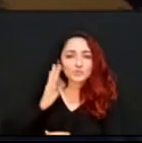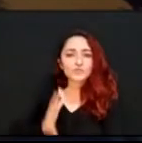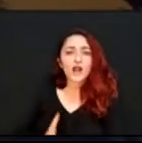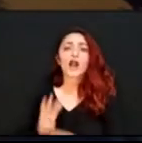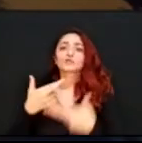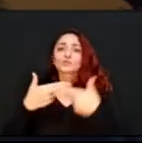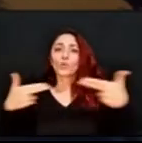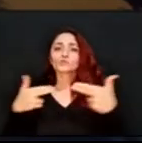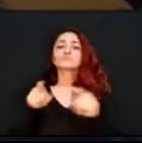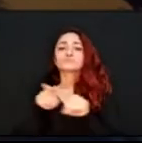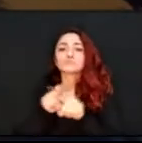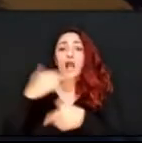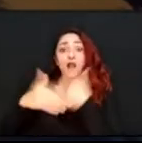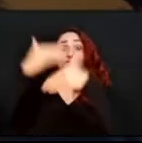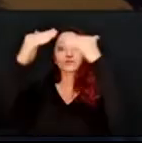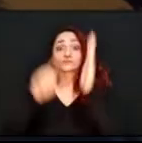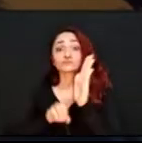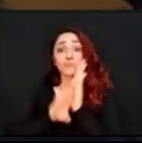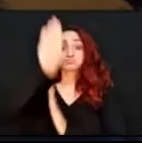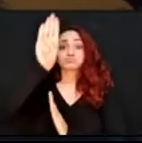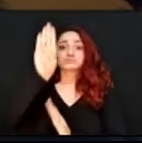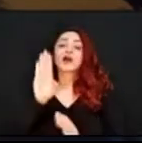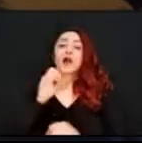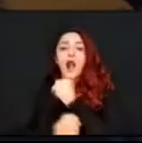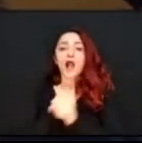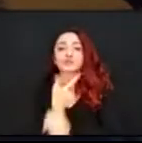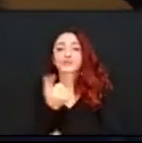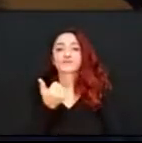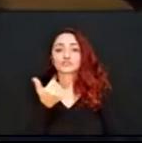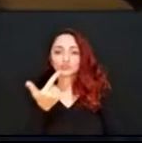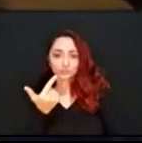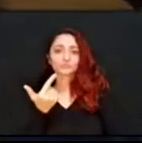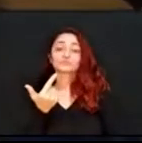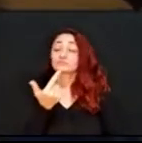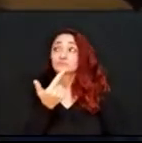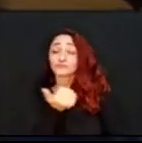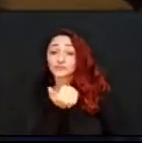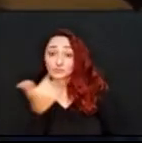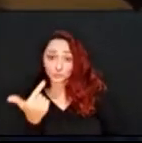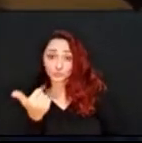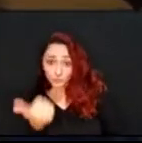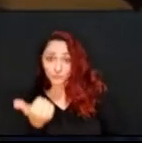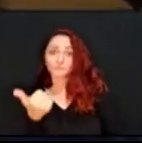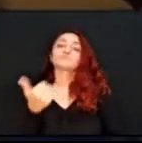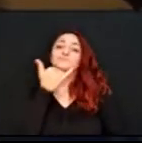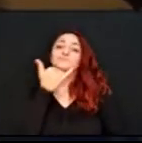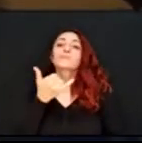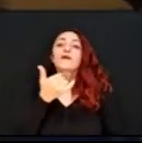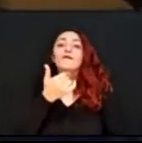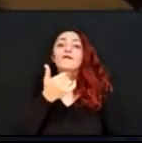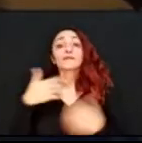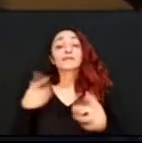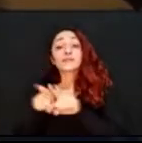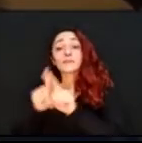avanços que nós tivemos no ano de 2001 a gente vai também trazer aqui a equipe que ajudou a montar o relatório para trazer a